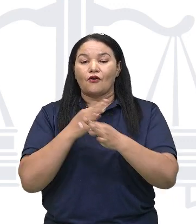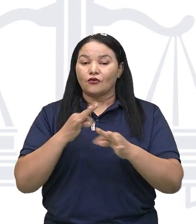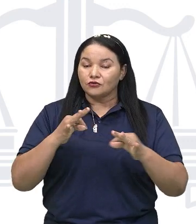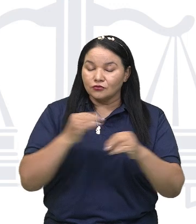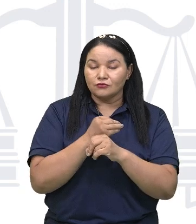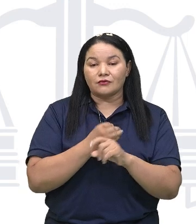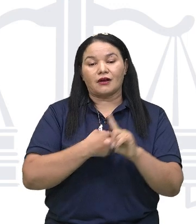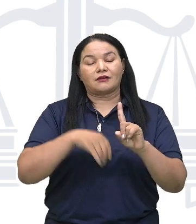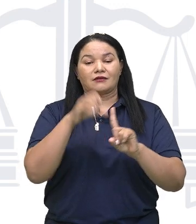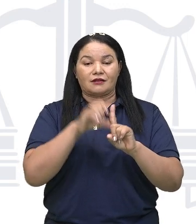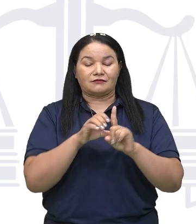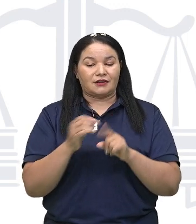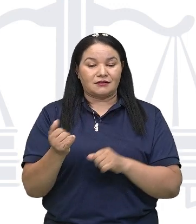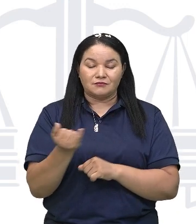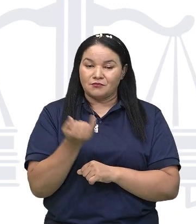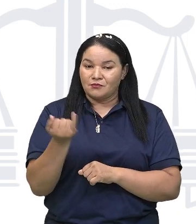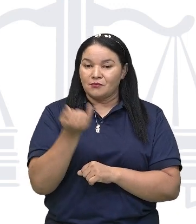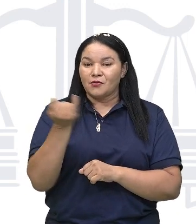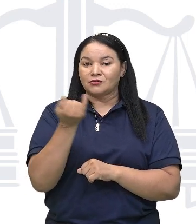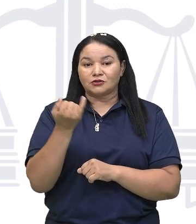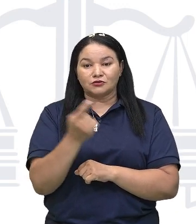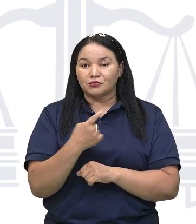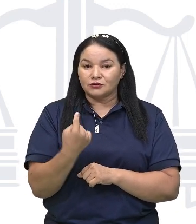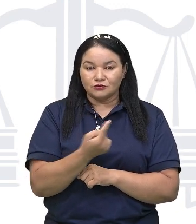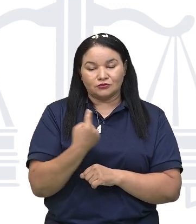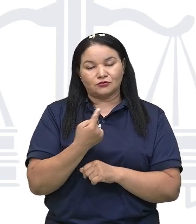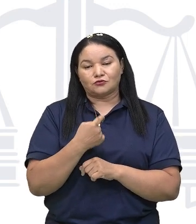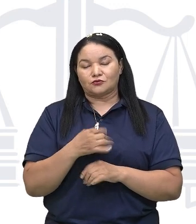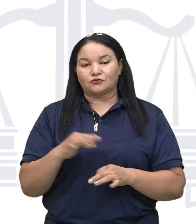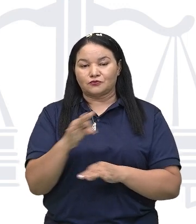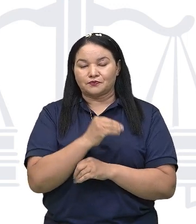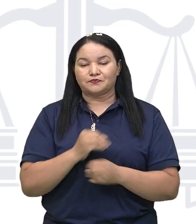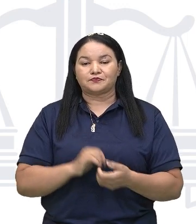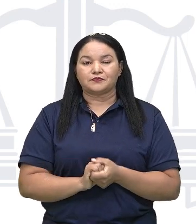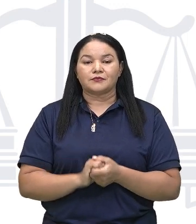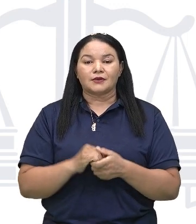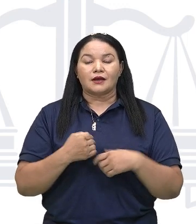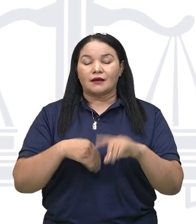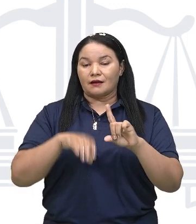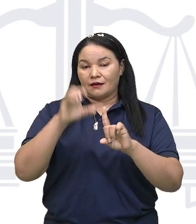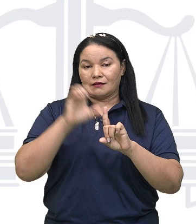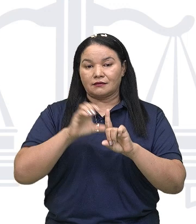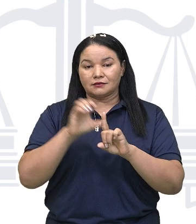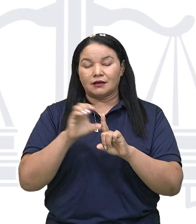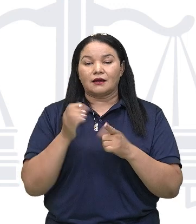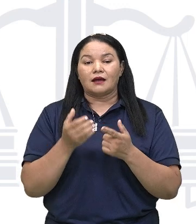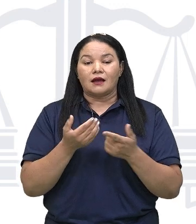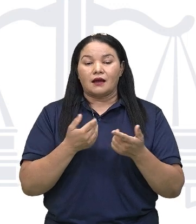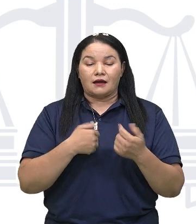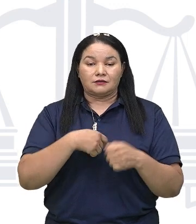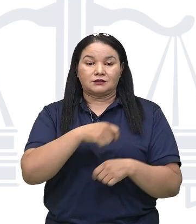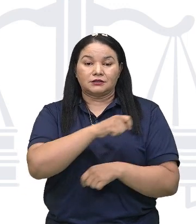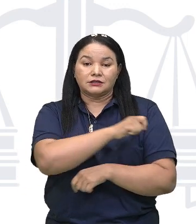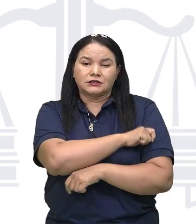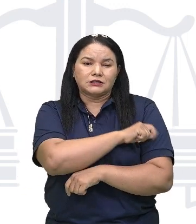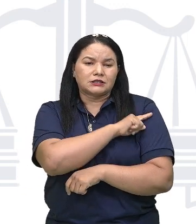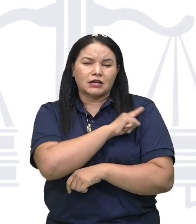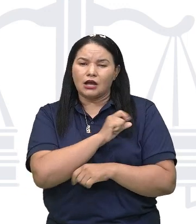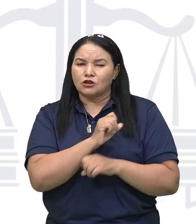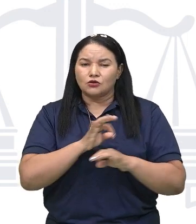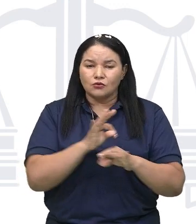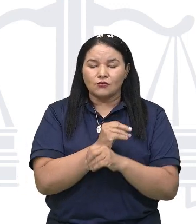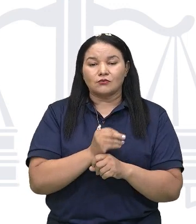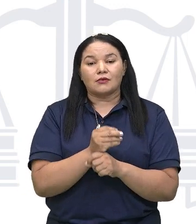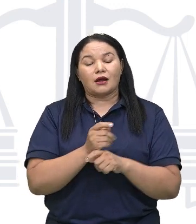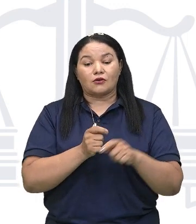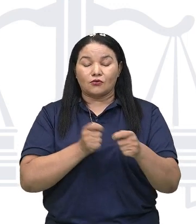suma importância para toda a rede, ok? E o calendário escolar de série, ele é fundamental para a eficiência, o controle e